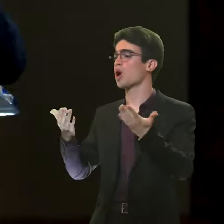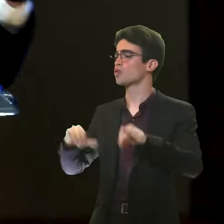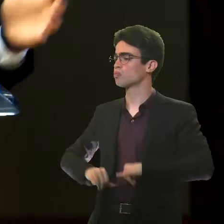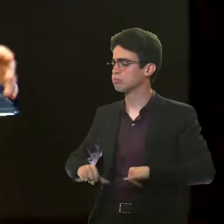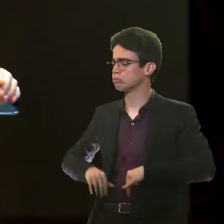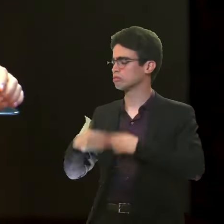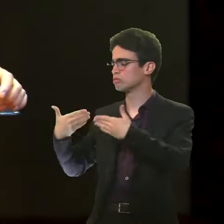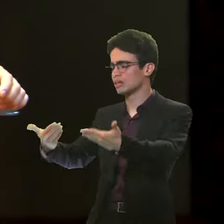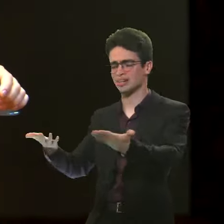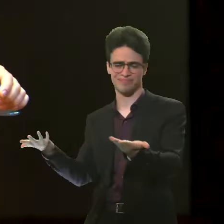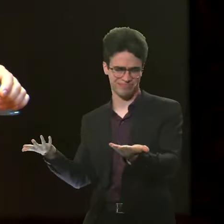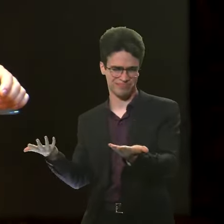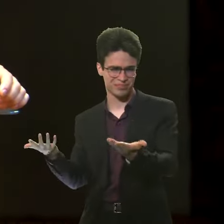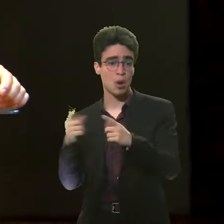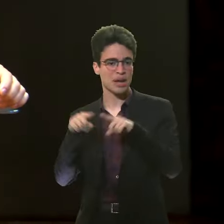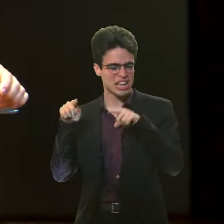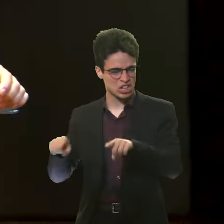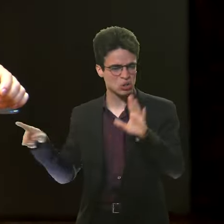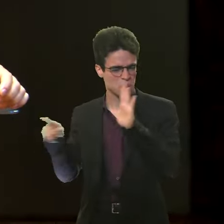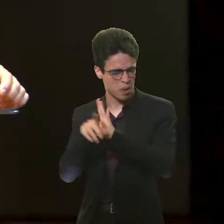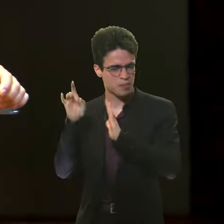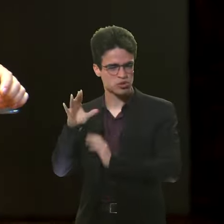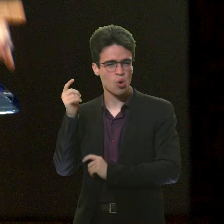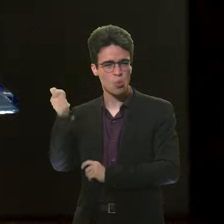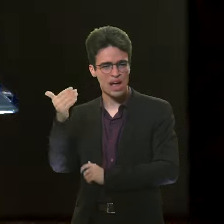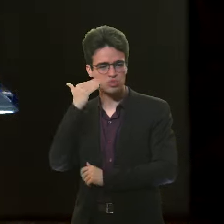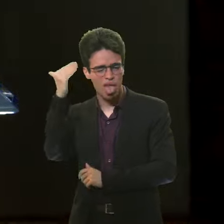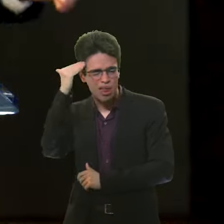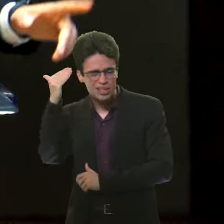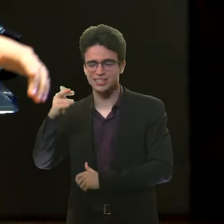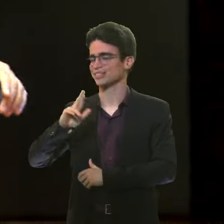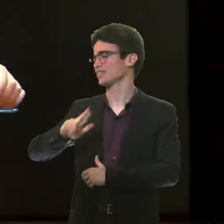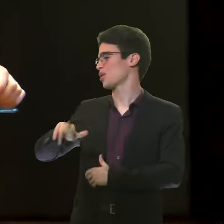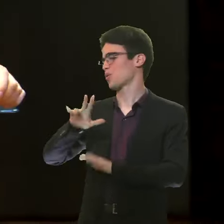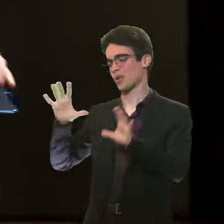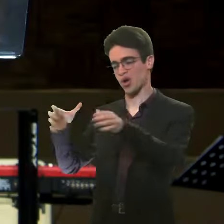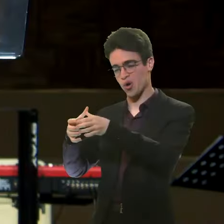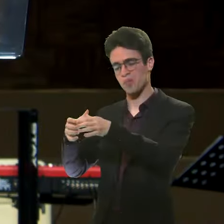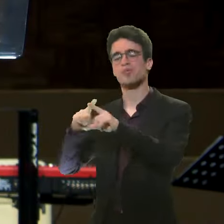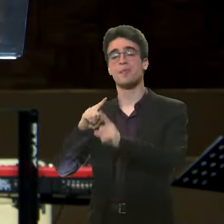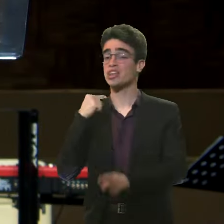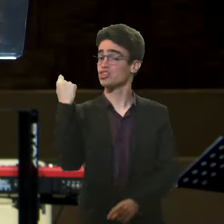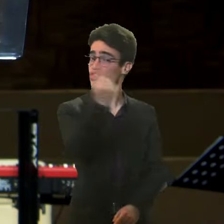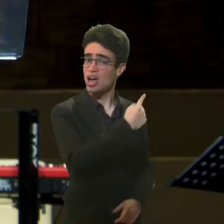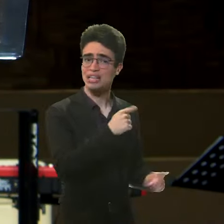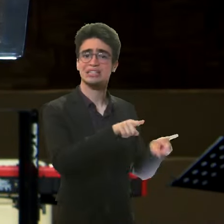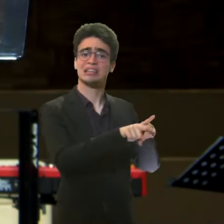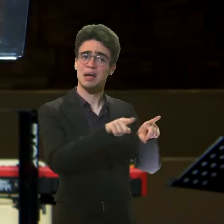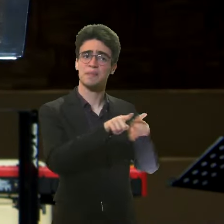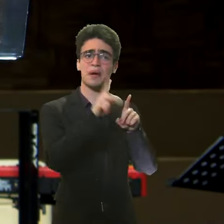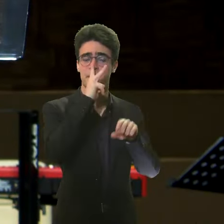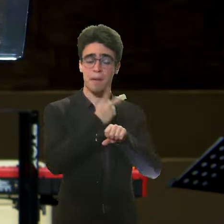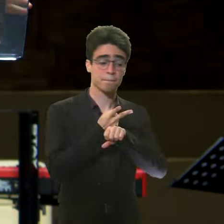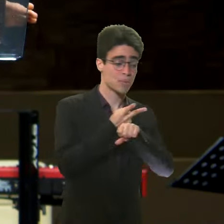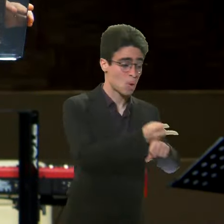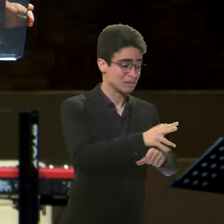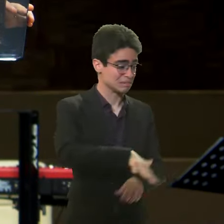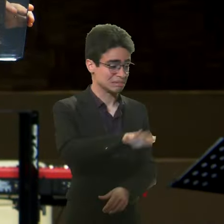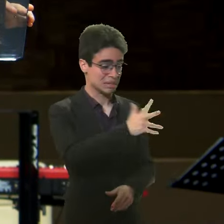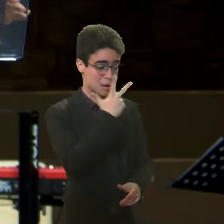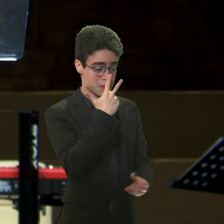passando. Mas isso não é só sobre pré-adolescentes. Nós muitas vezes corremos para lugares onde não vamos pensar no que estamos